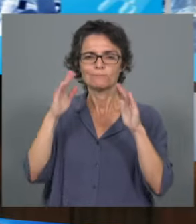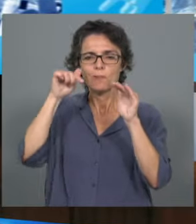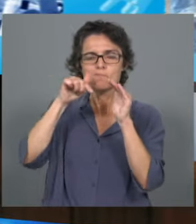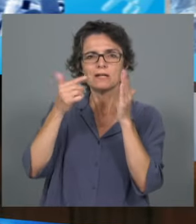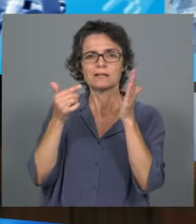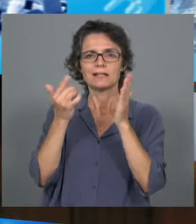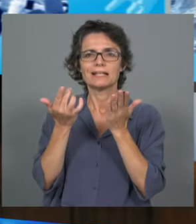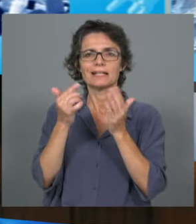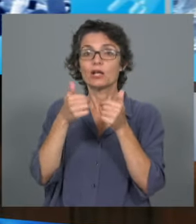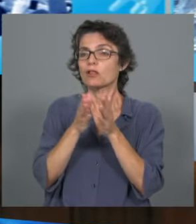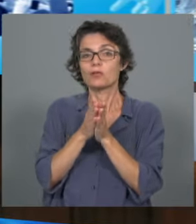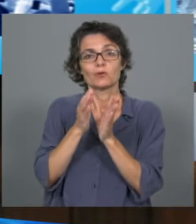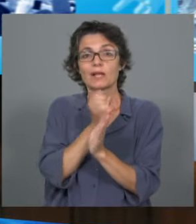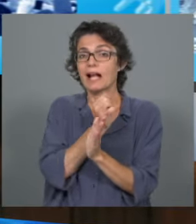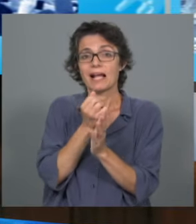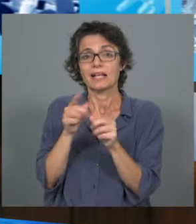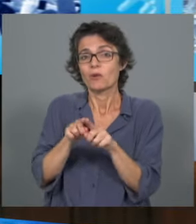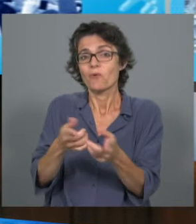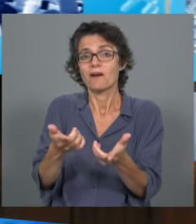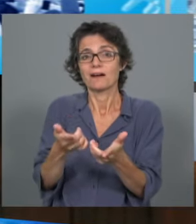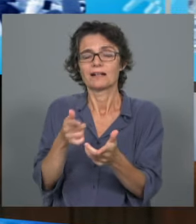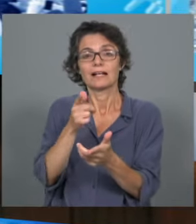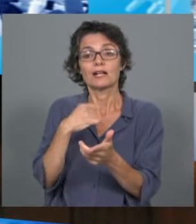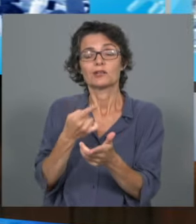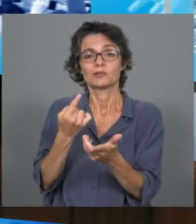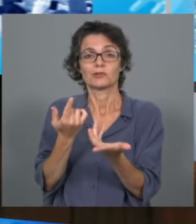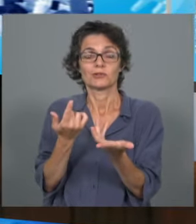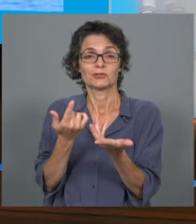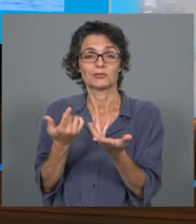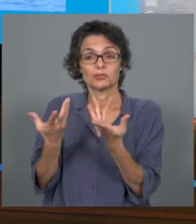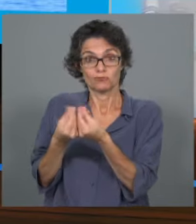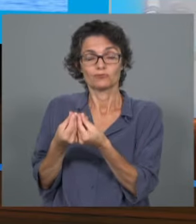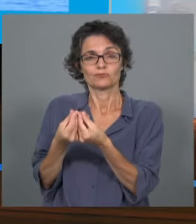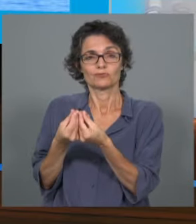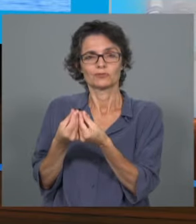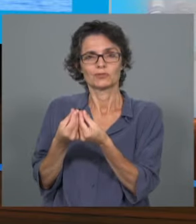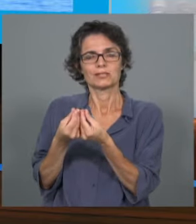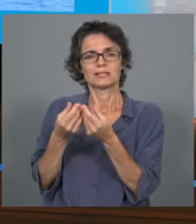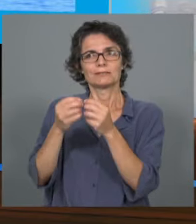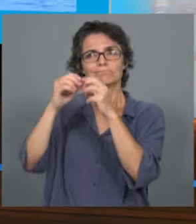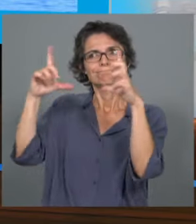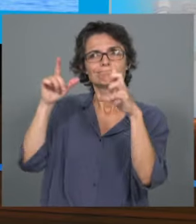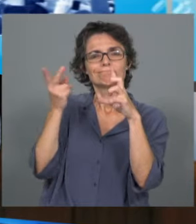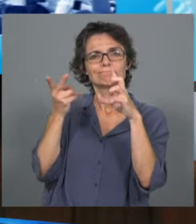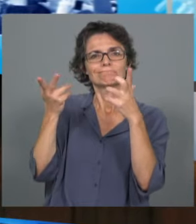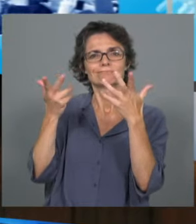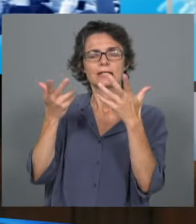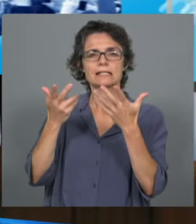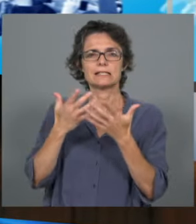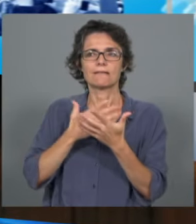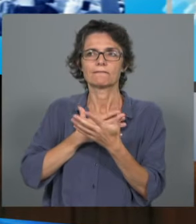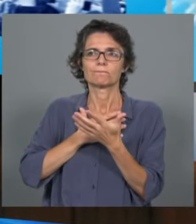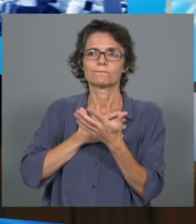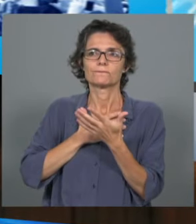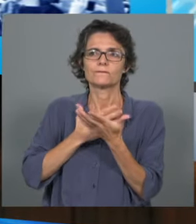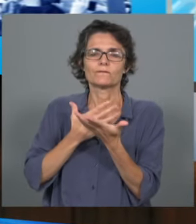faz também de nós uma mesma família. E, portanto, une nesta imagem, se quisermos, estas duas dimensões muito caras, por